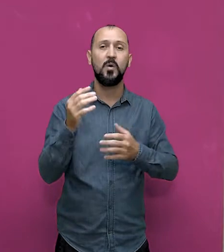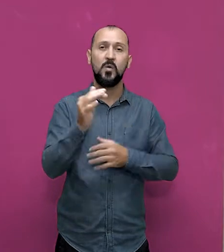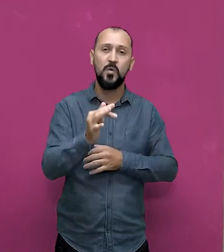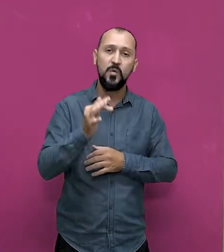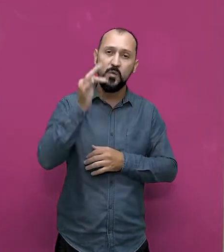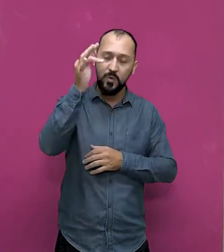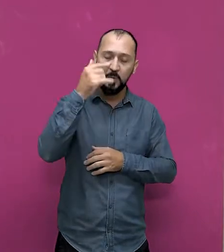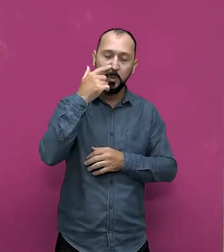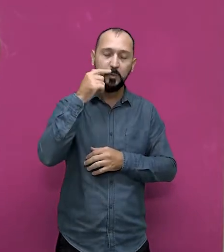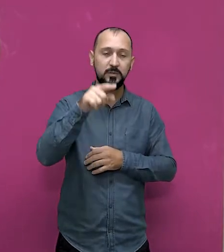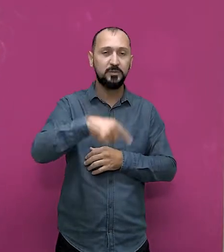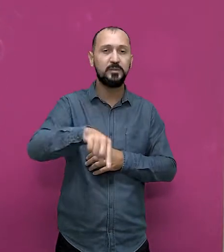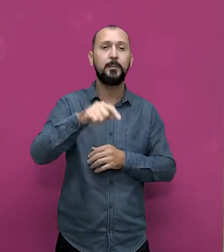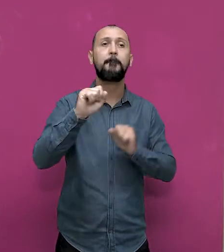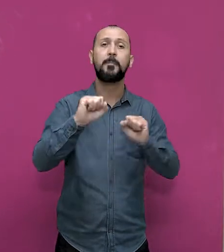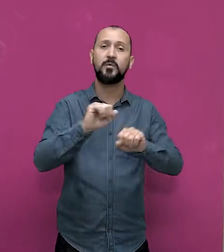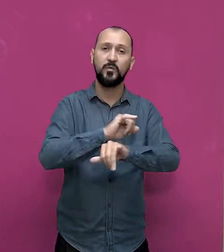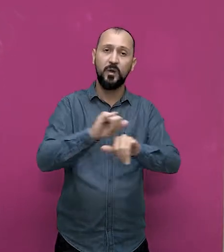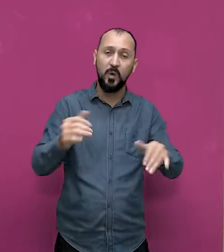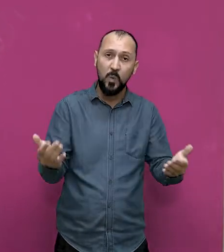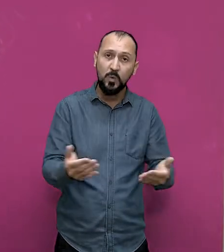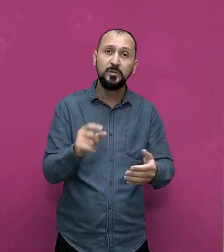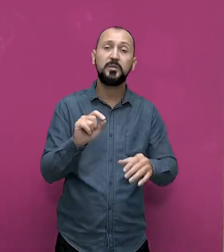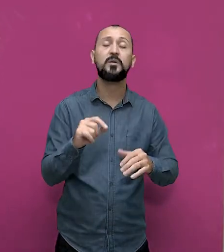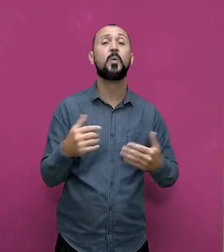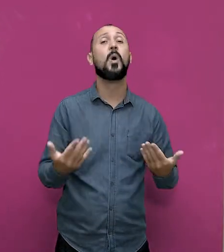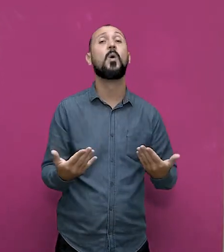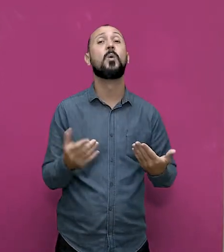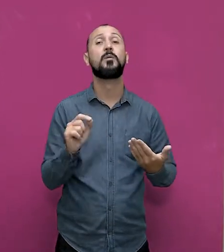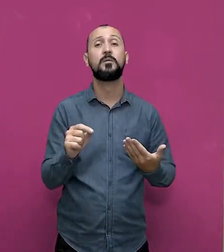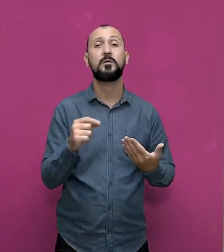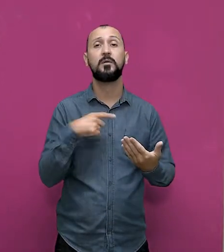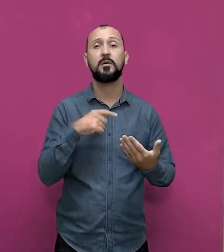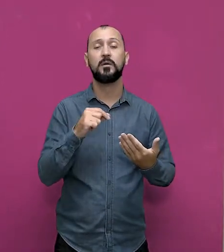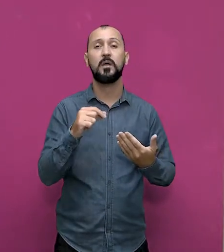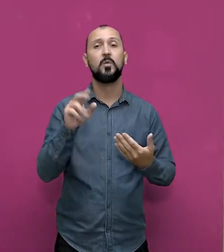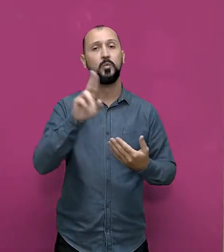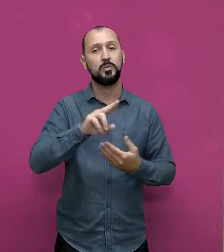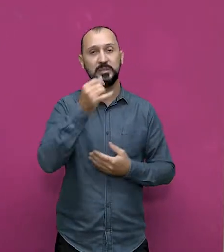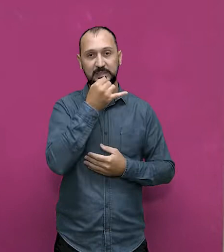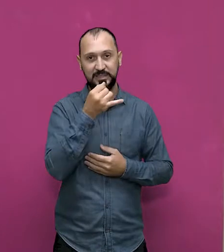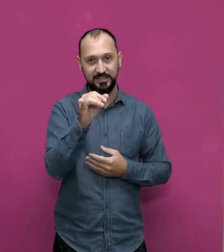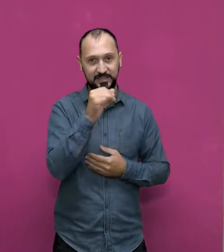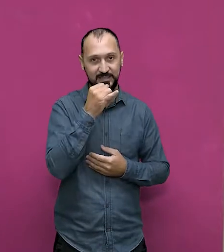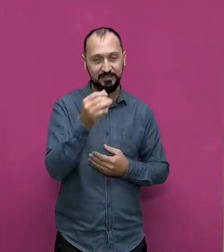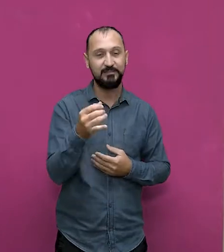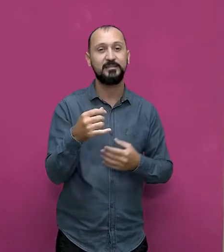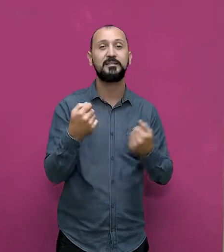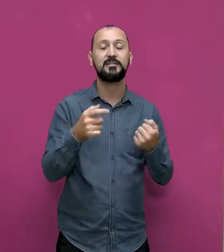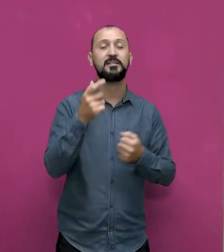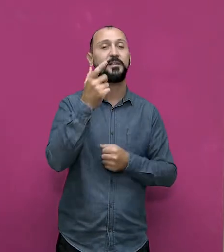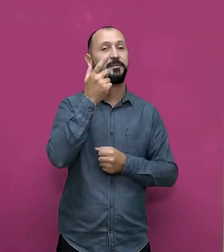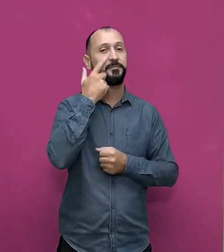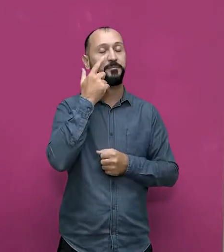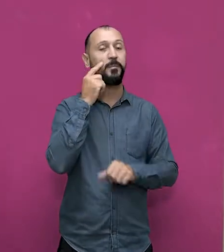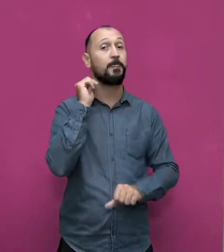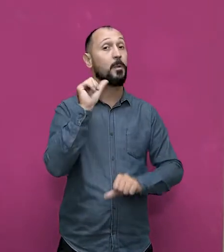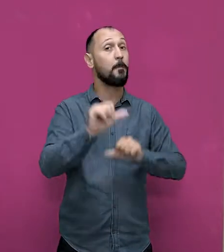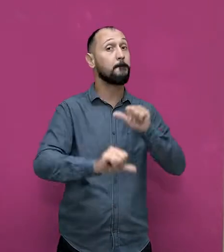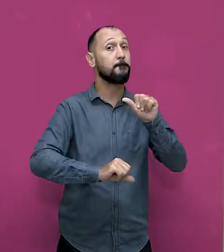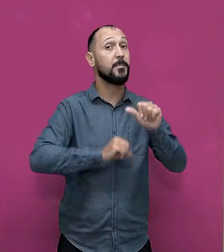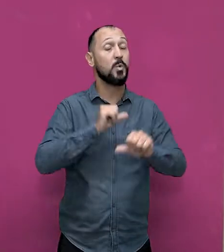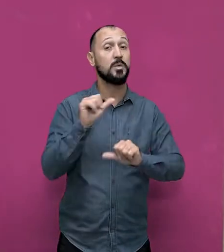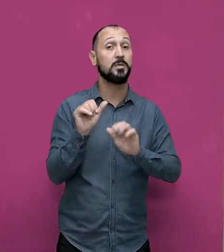importante é que o futuro da mobilidade, a gente já pode falar isso hoje, é a mobilidade elétrica, né? A gente já verifica